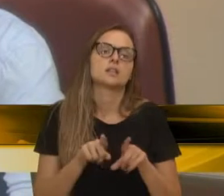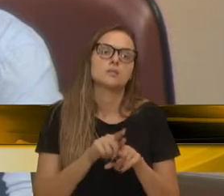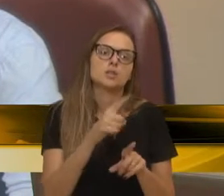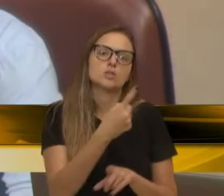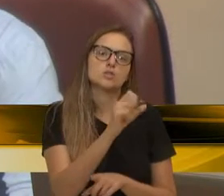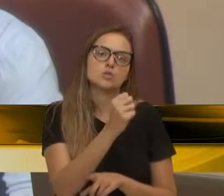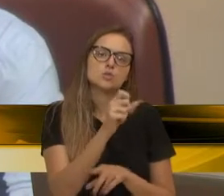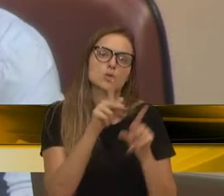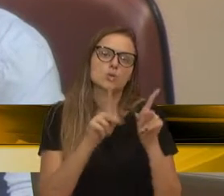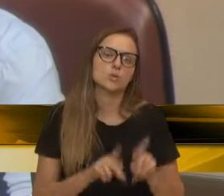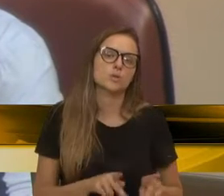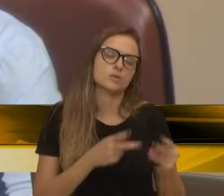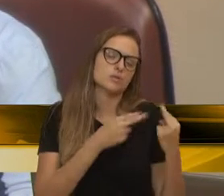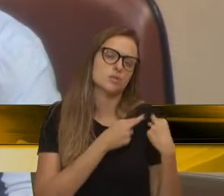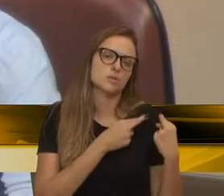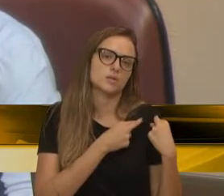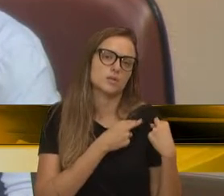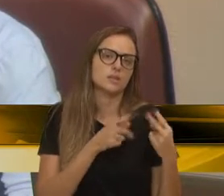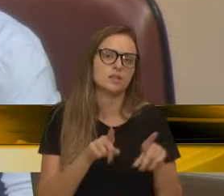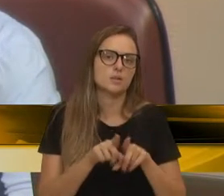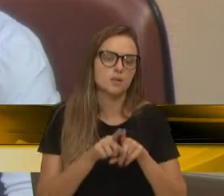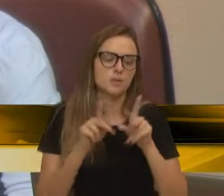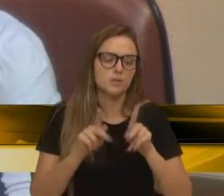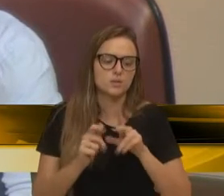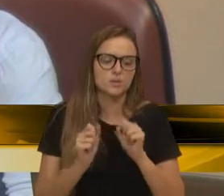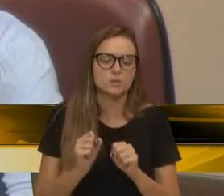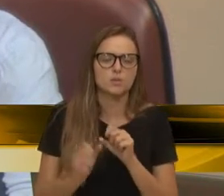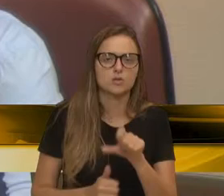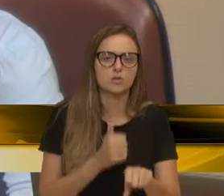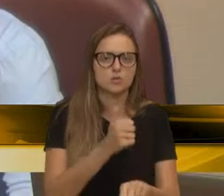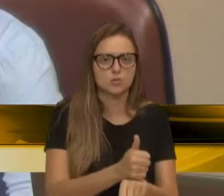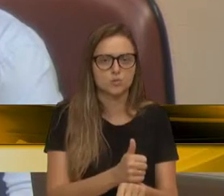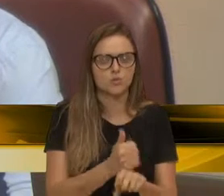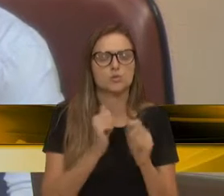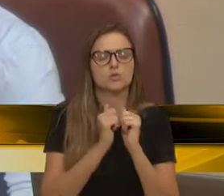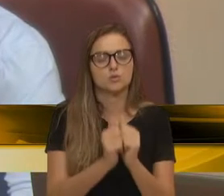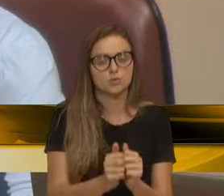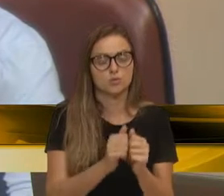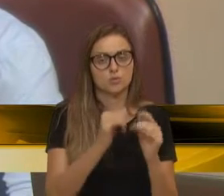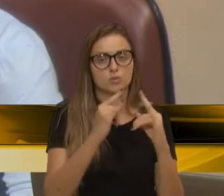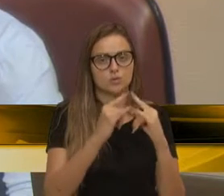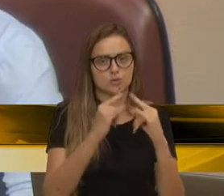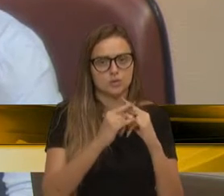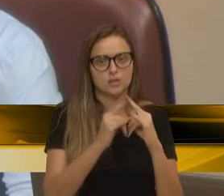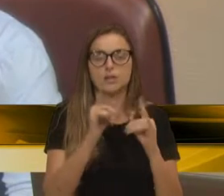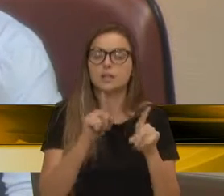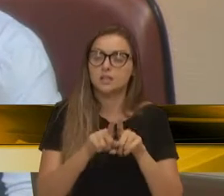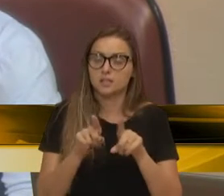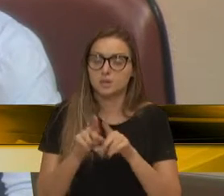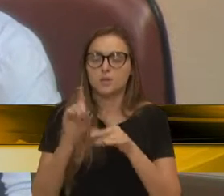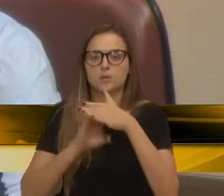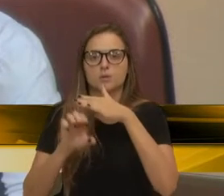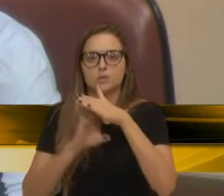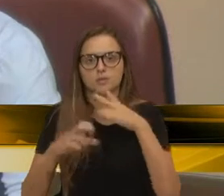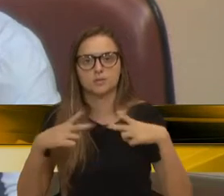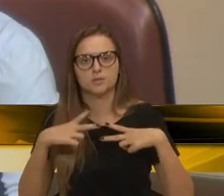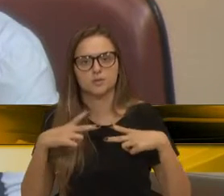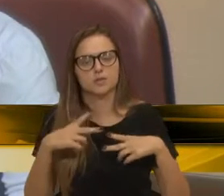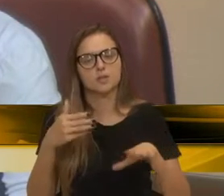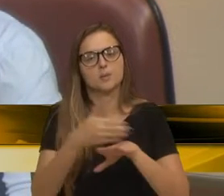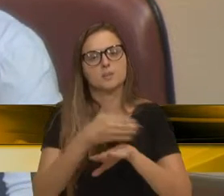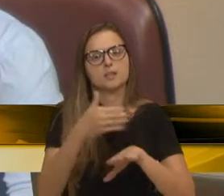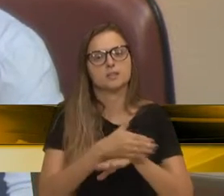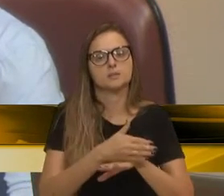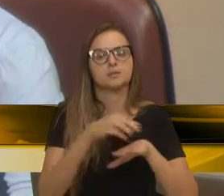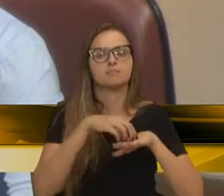titulares e respectivos suplentes de órgãos da administração municipal e de entidades não governamentais que atuam na área de trânsito e